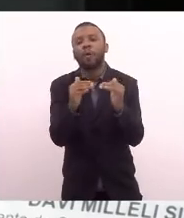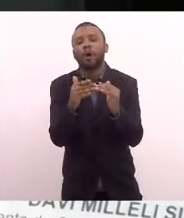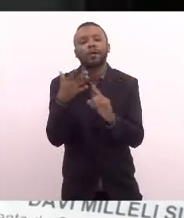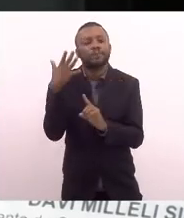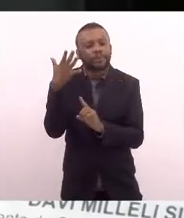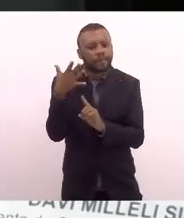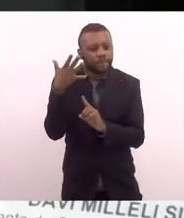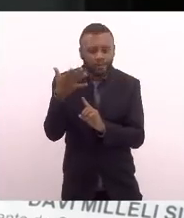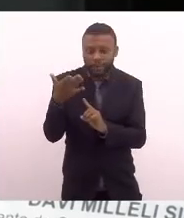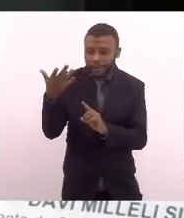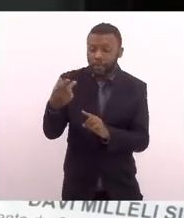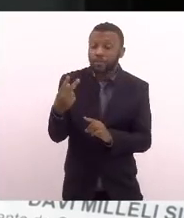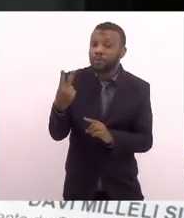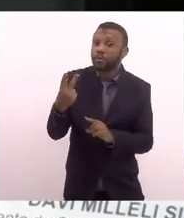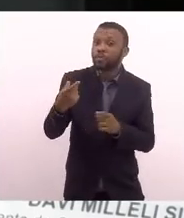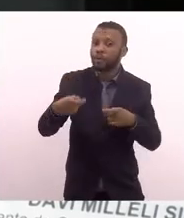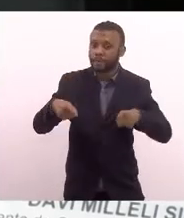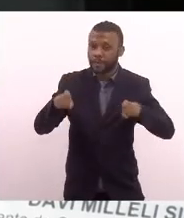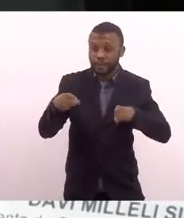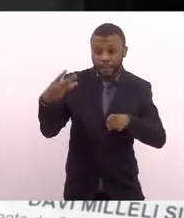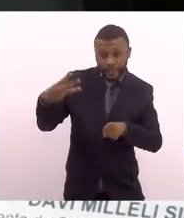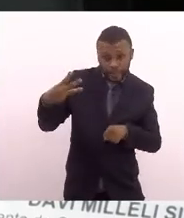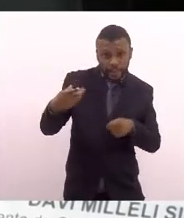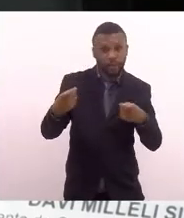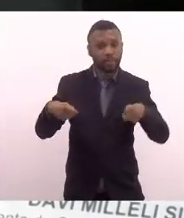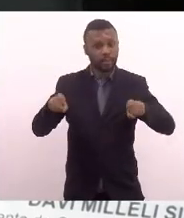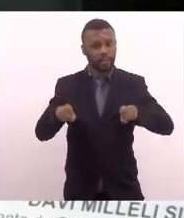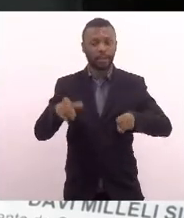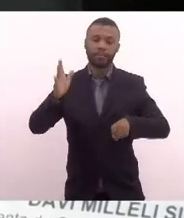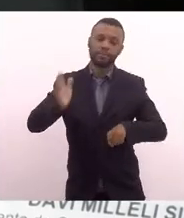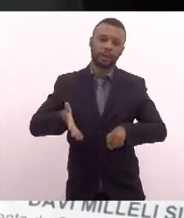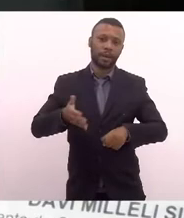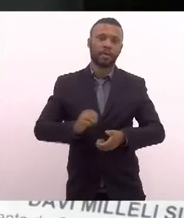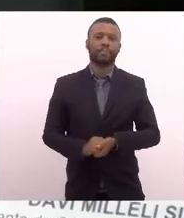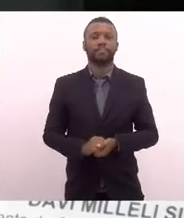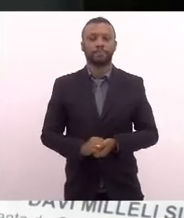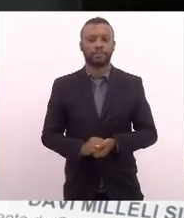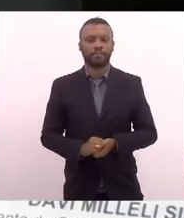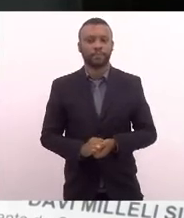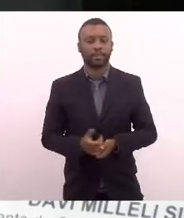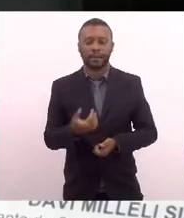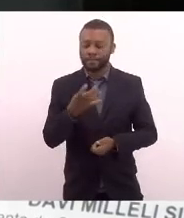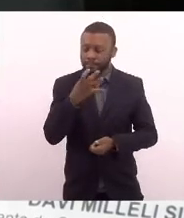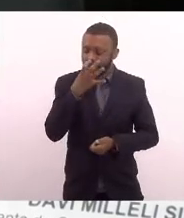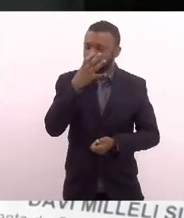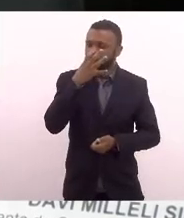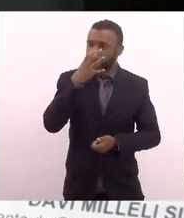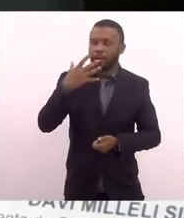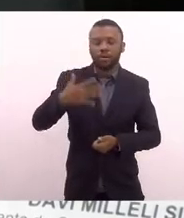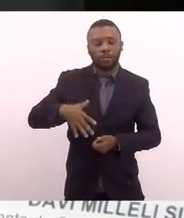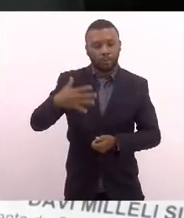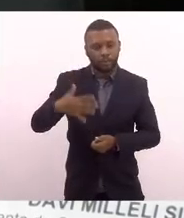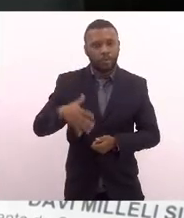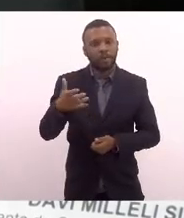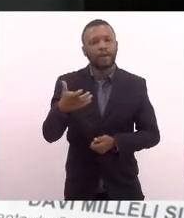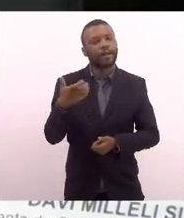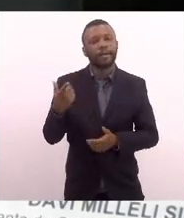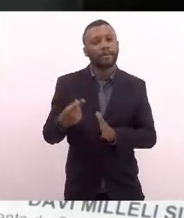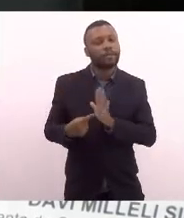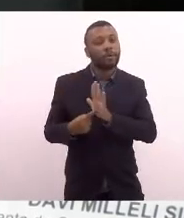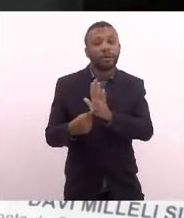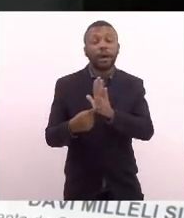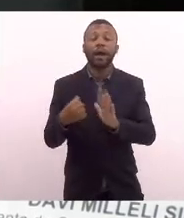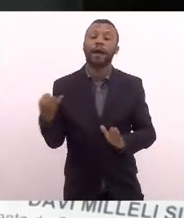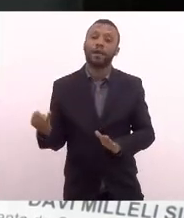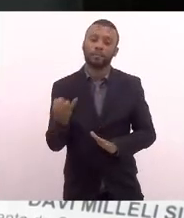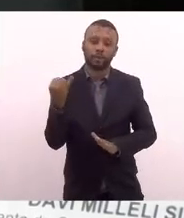Está no segundo mandato, né, deputada? Terceiro mandato, e é muito impressionante, e eu queria ressaltar aqui a importância